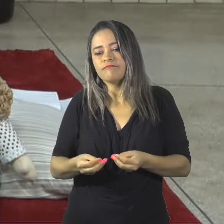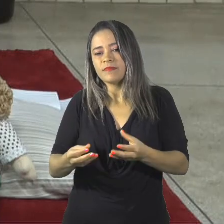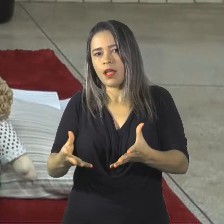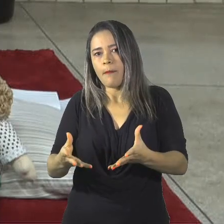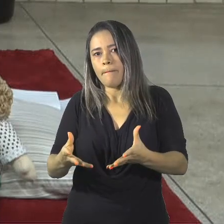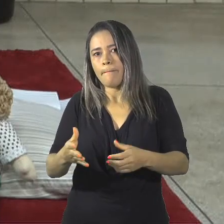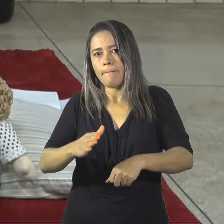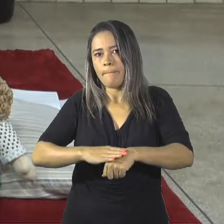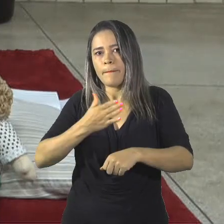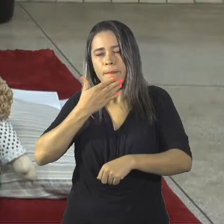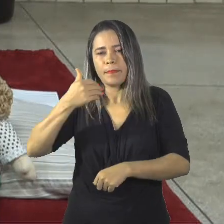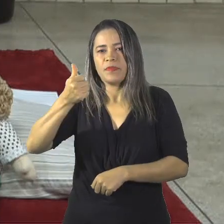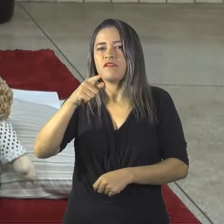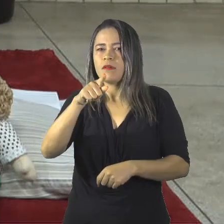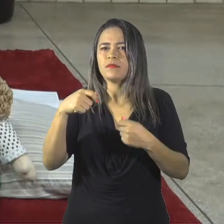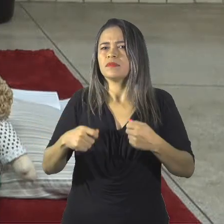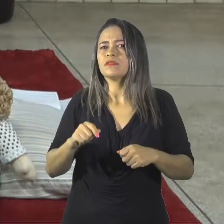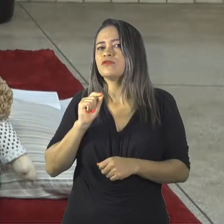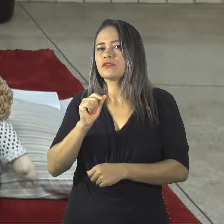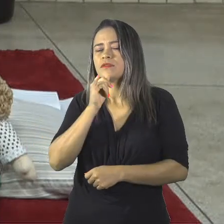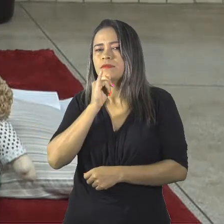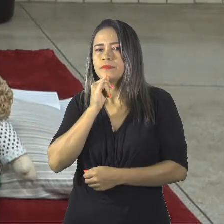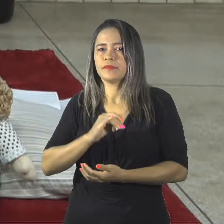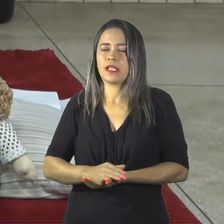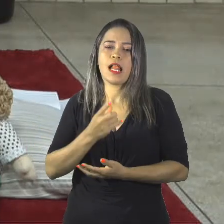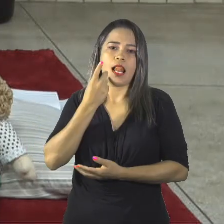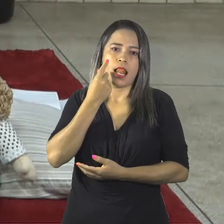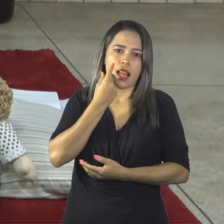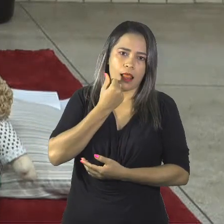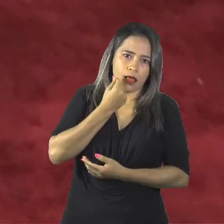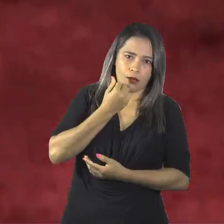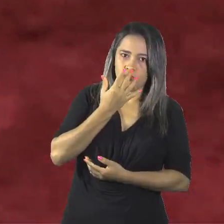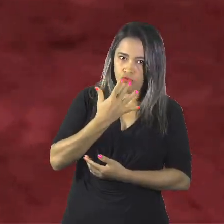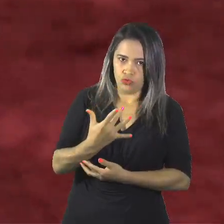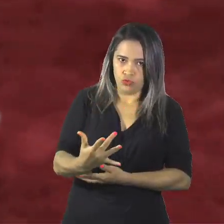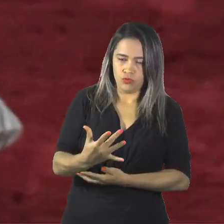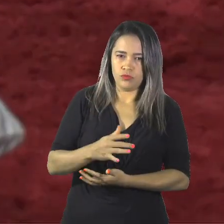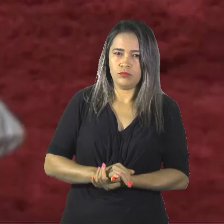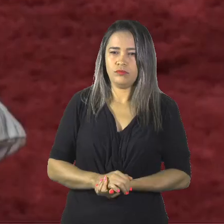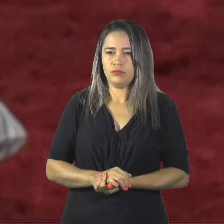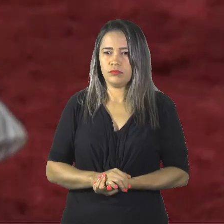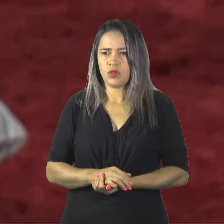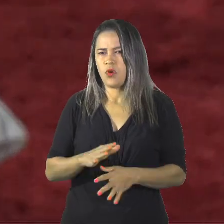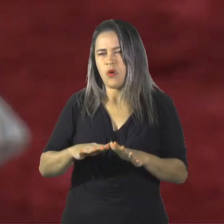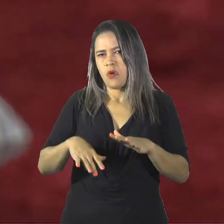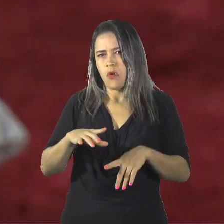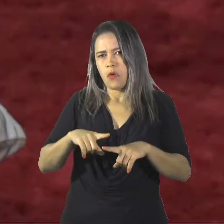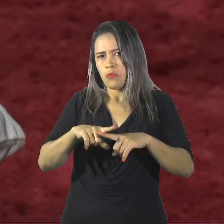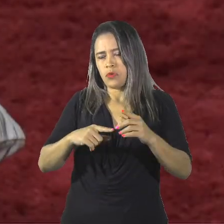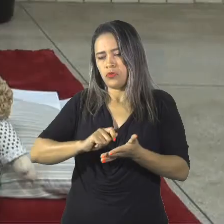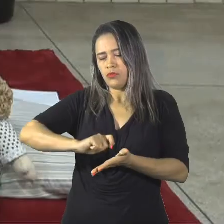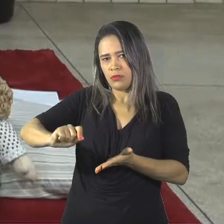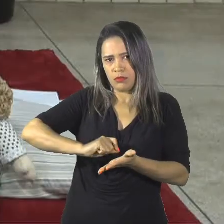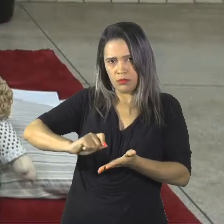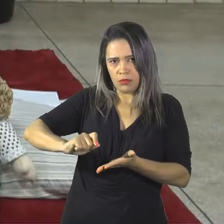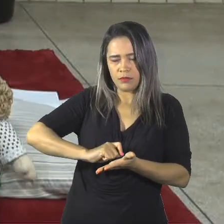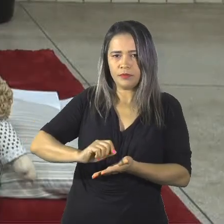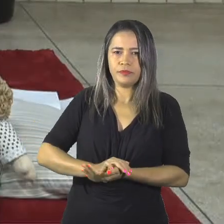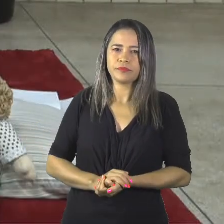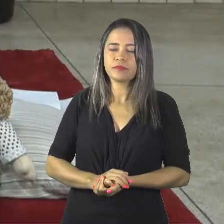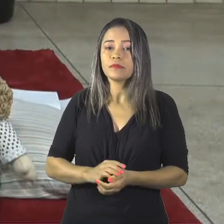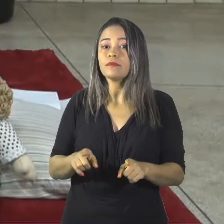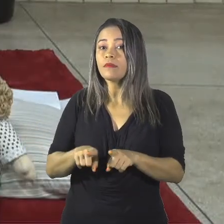mais. Você vai precisar, por exemplo, de lápis de cor ou algum material riscante. Você vai